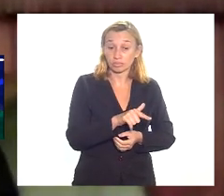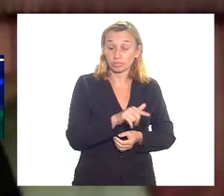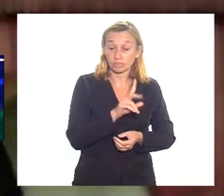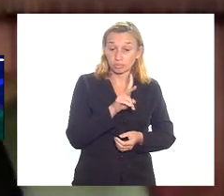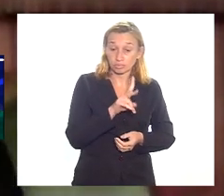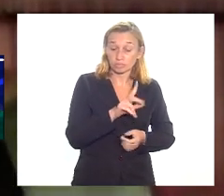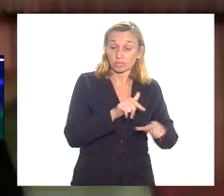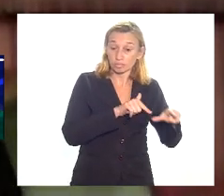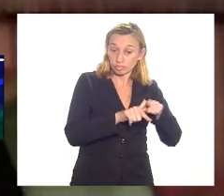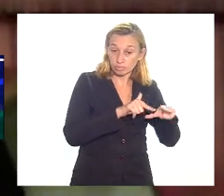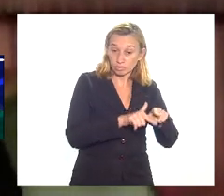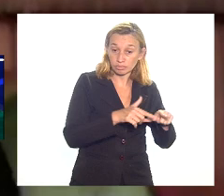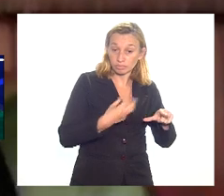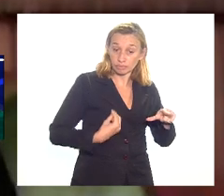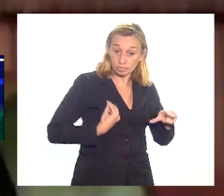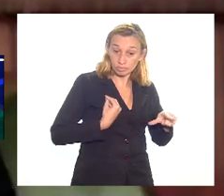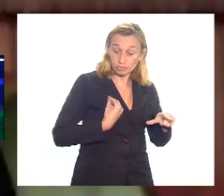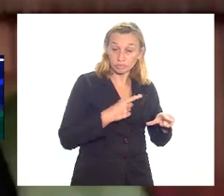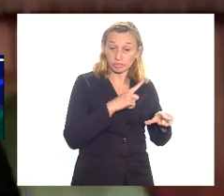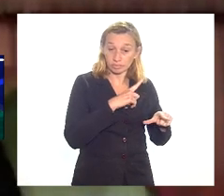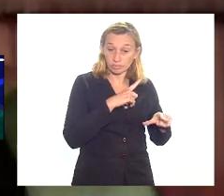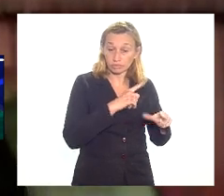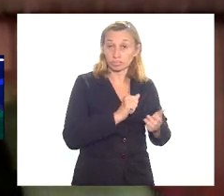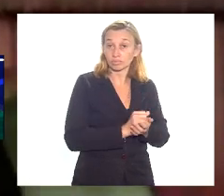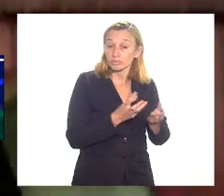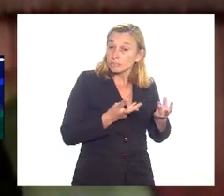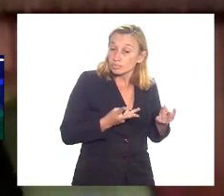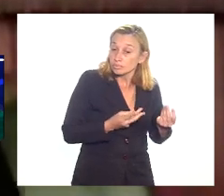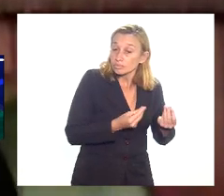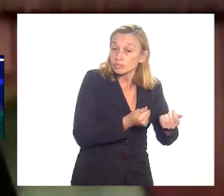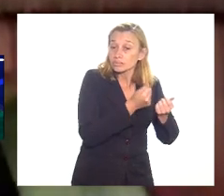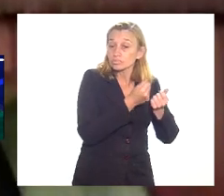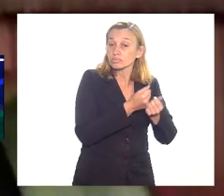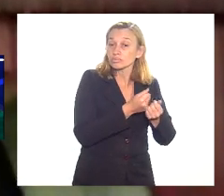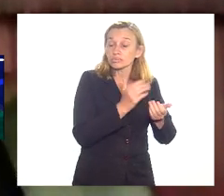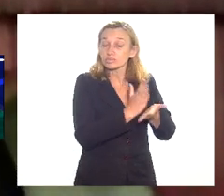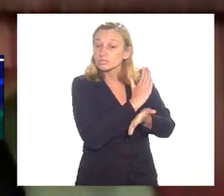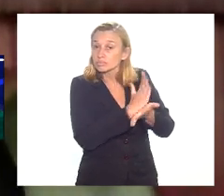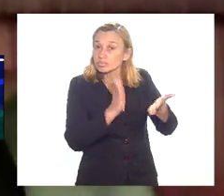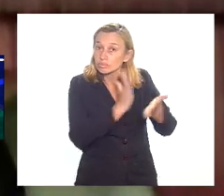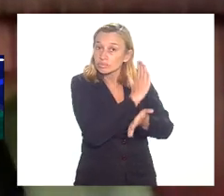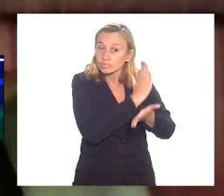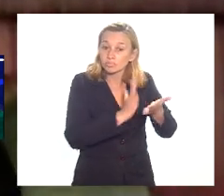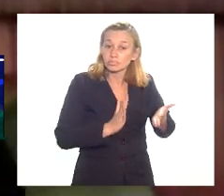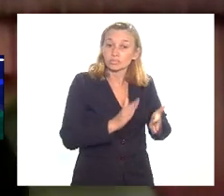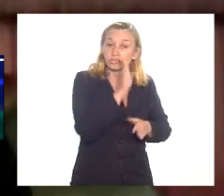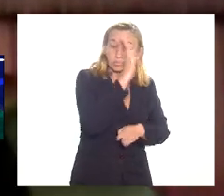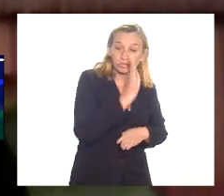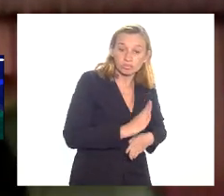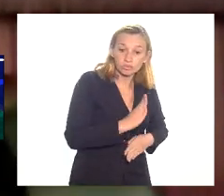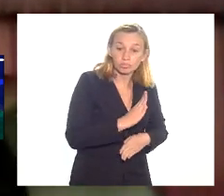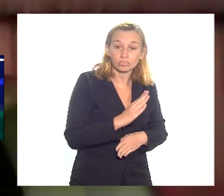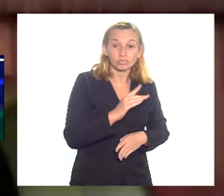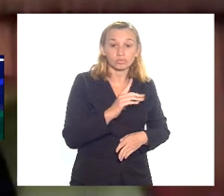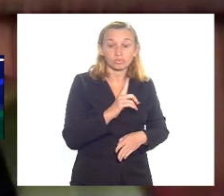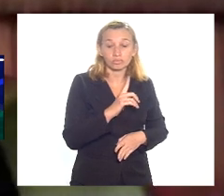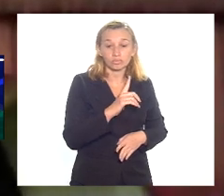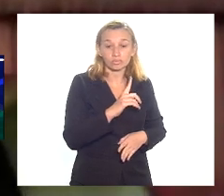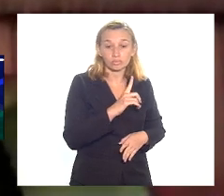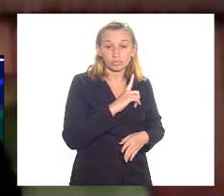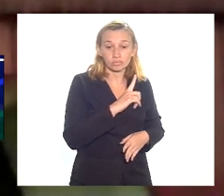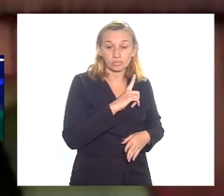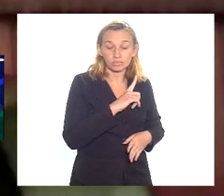trabalho tão presente na sua essencialidade para alguns, no Brasil, ainda é uma categoria